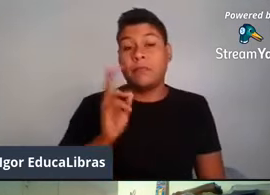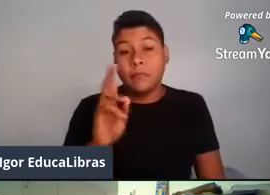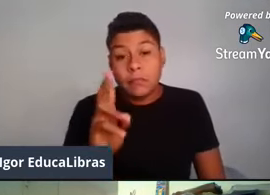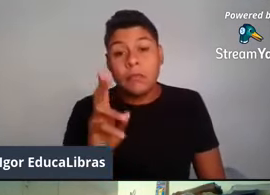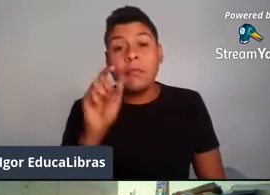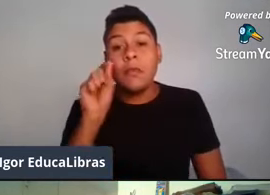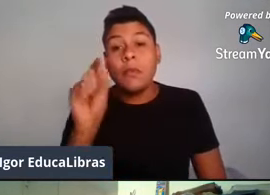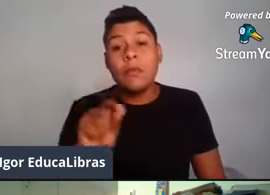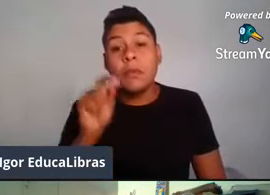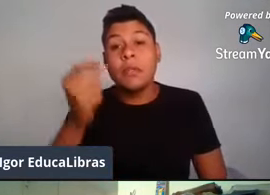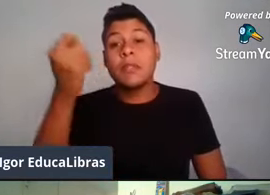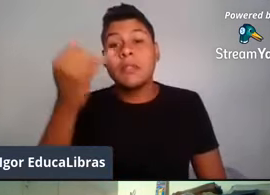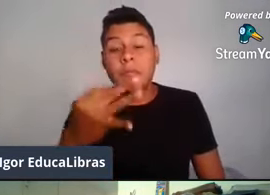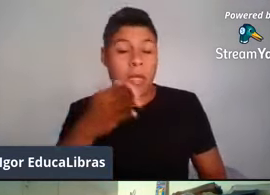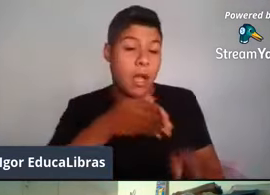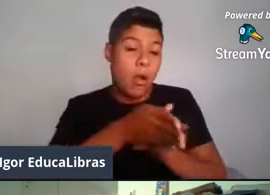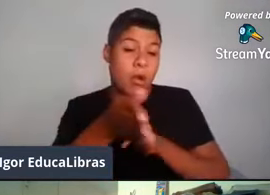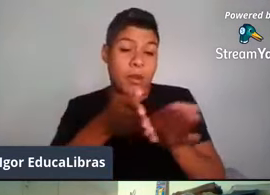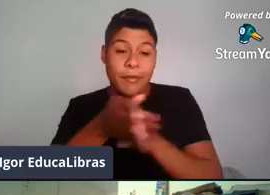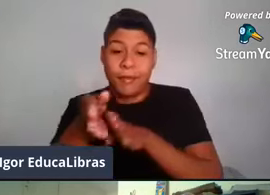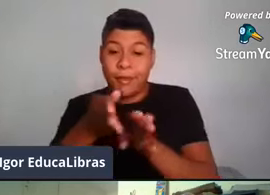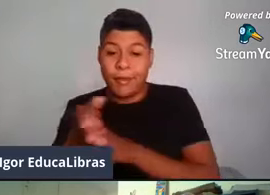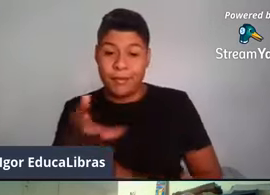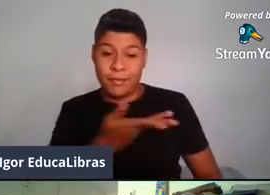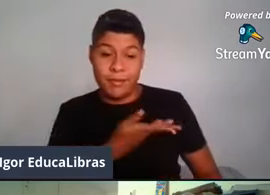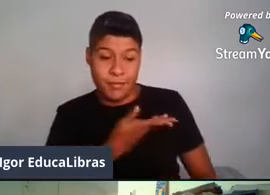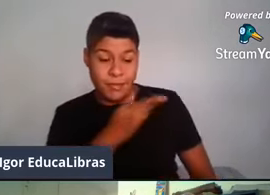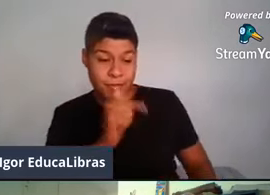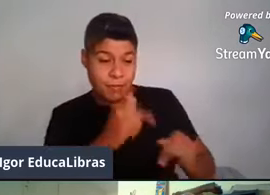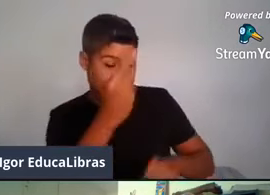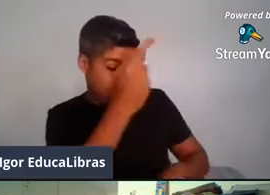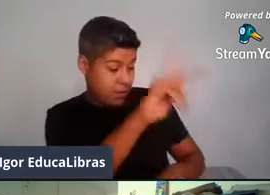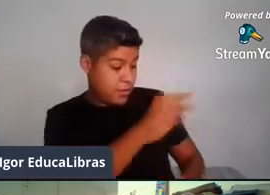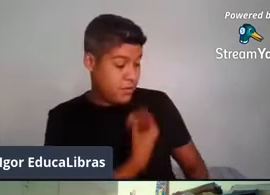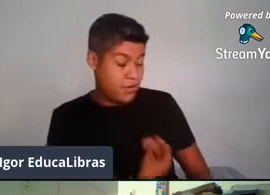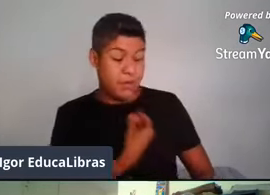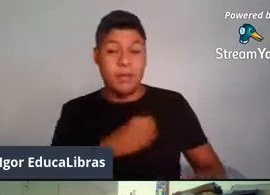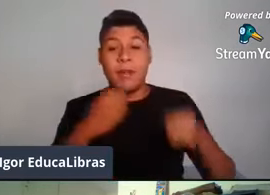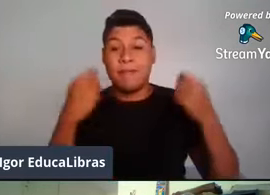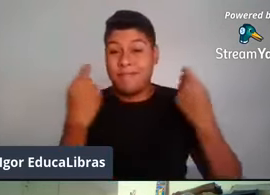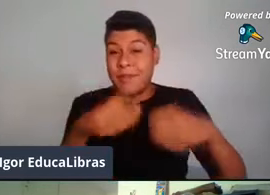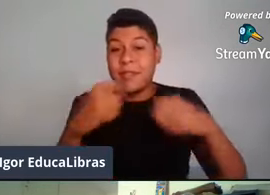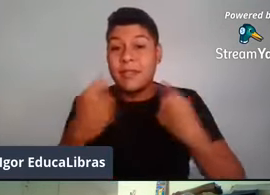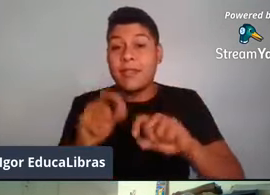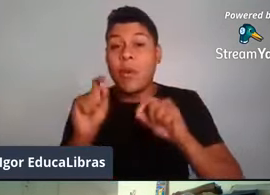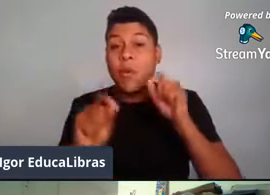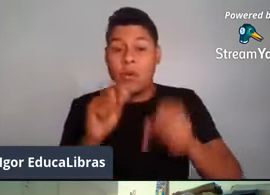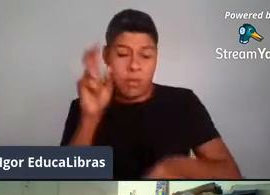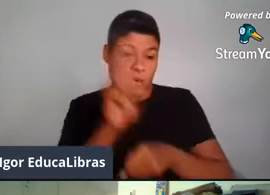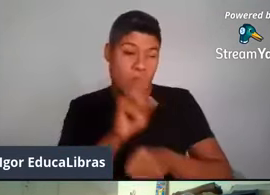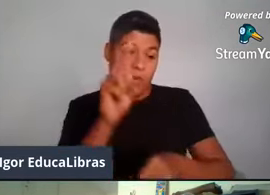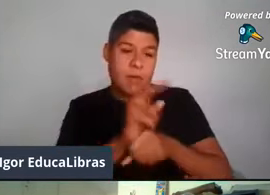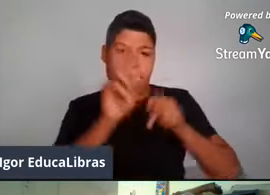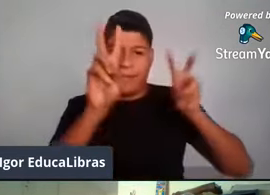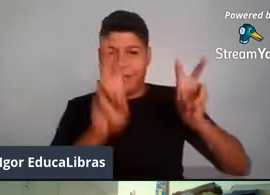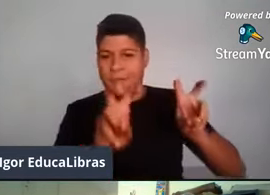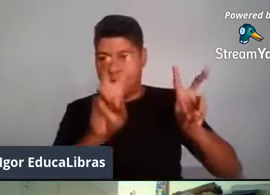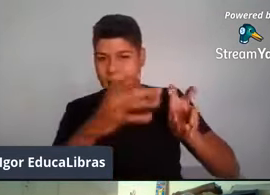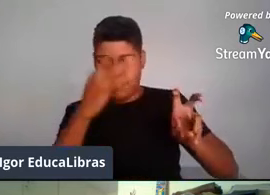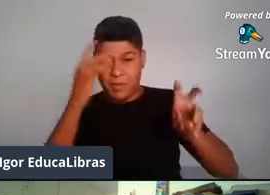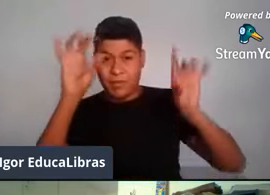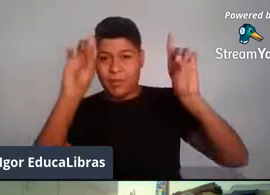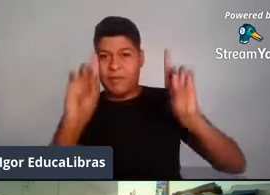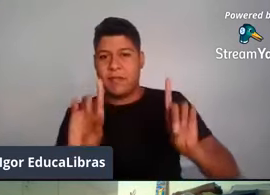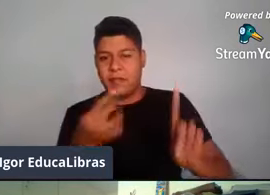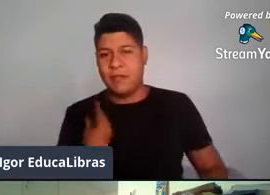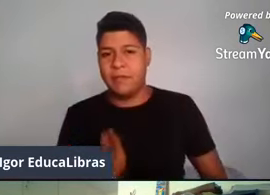questão de orientar os colegas que tinham acabado de entrar e as colegas sobre a necessidade de cuidar desse tema, da pessoa com